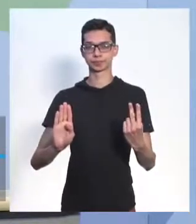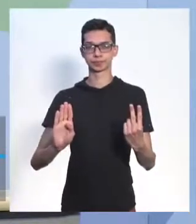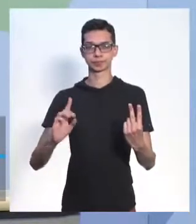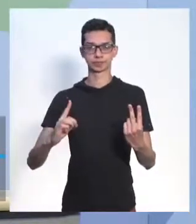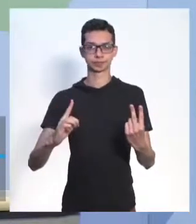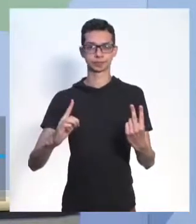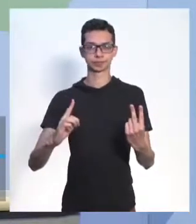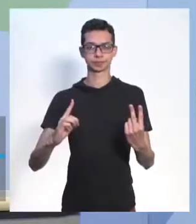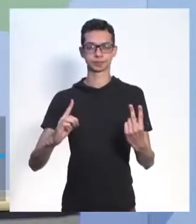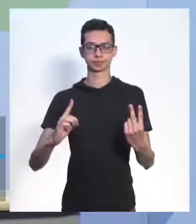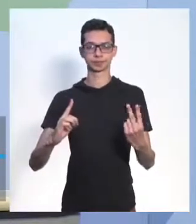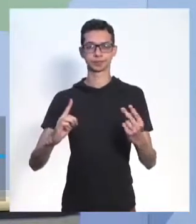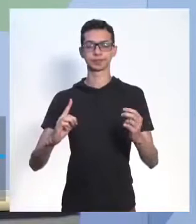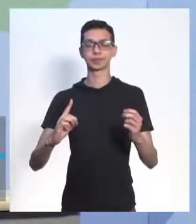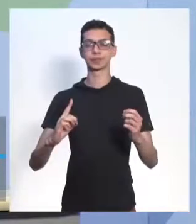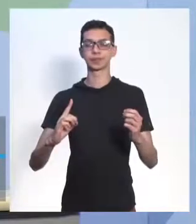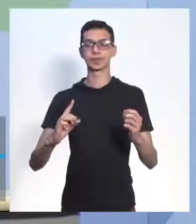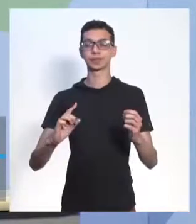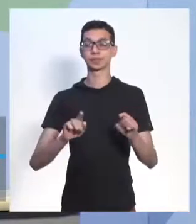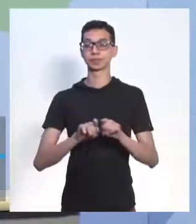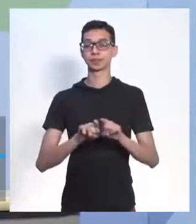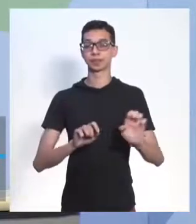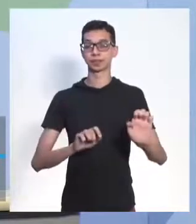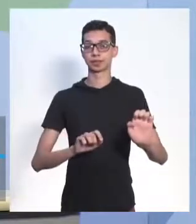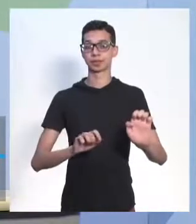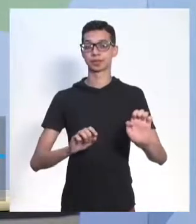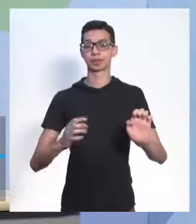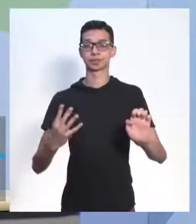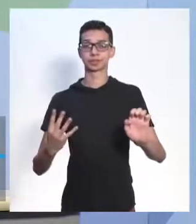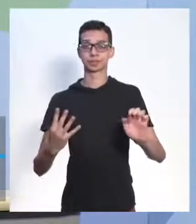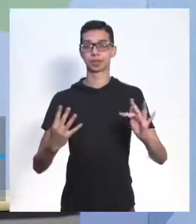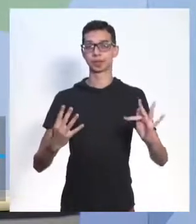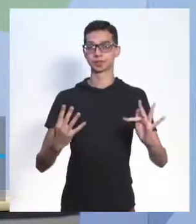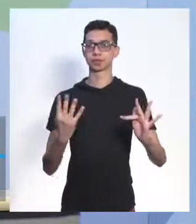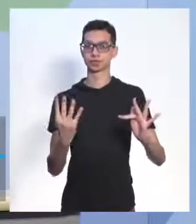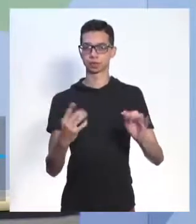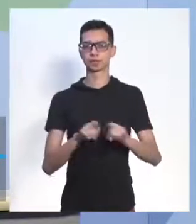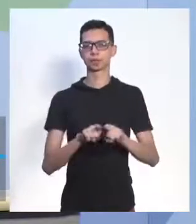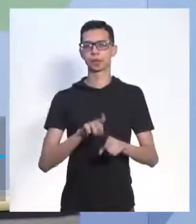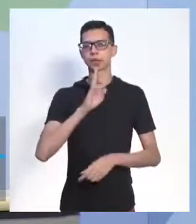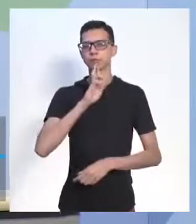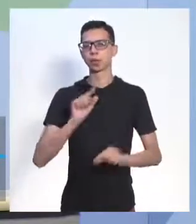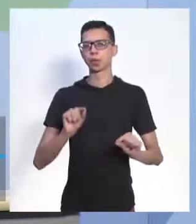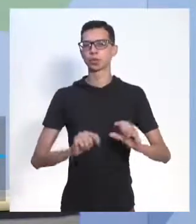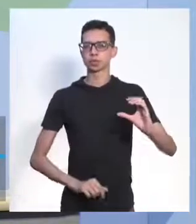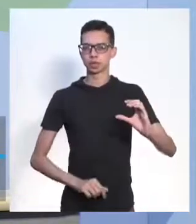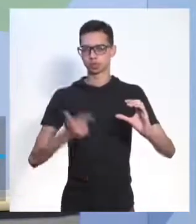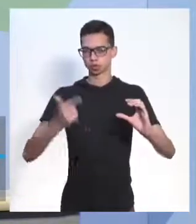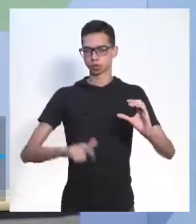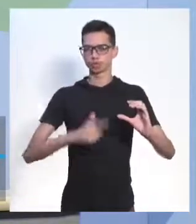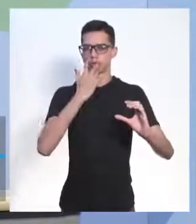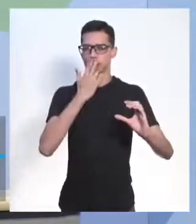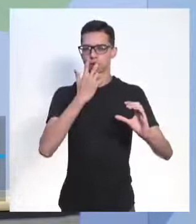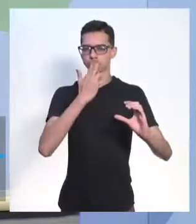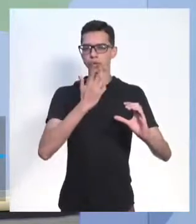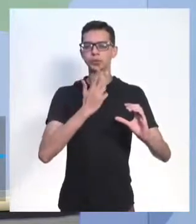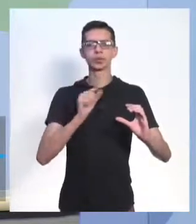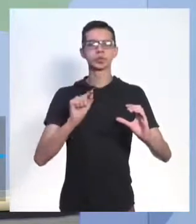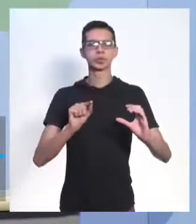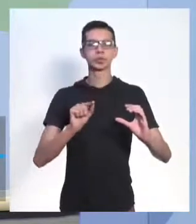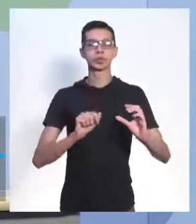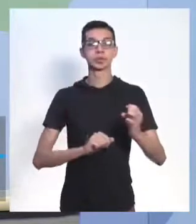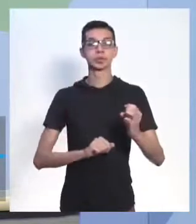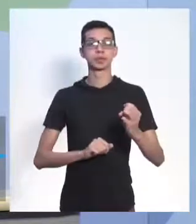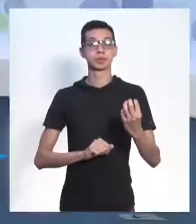2D e 4F, 4. E eu acho que ele colocou C repetido, mas acho que deve ser